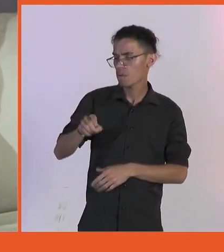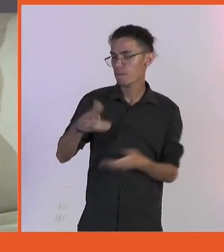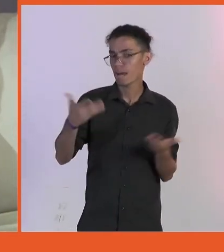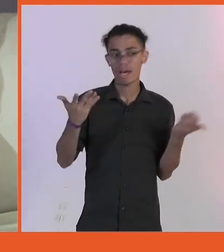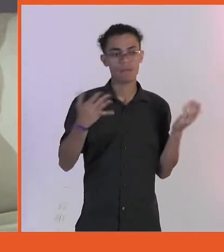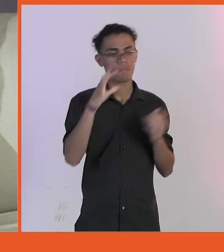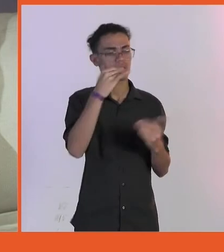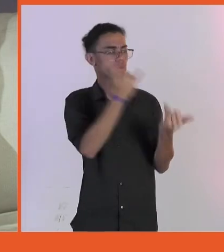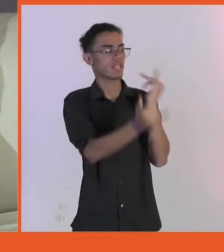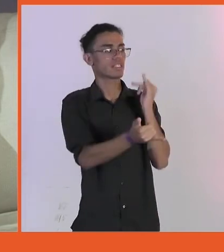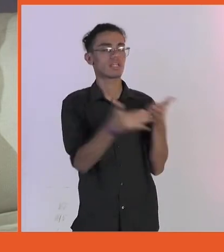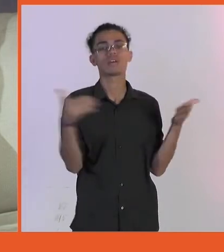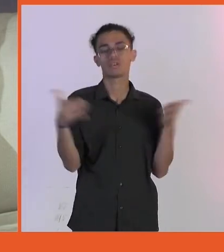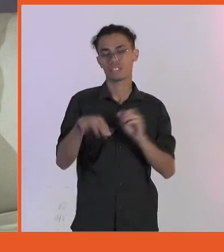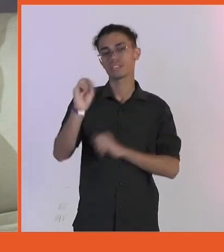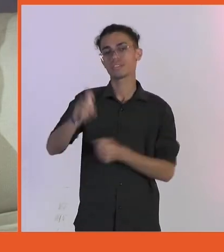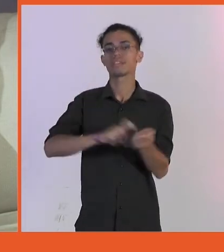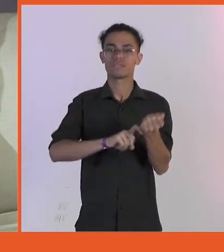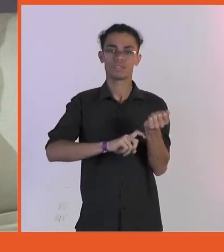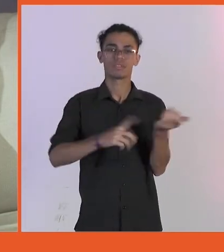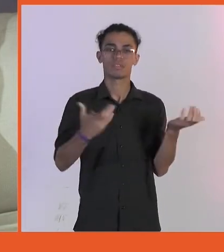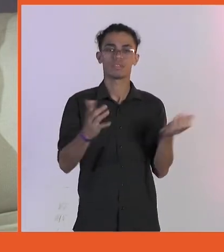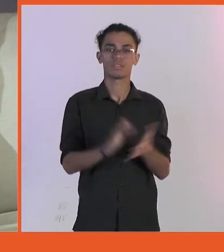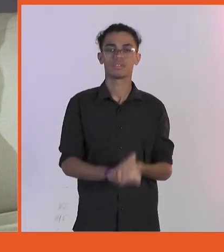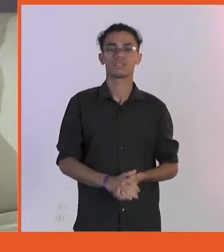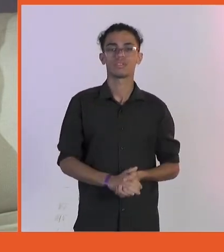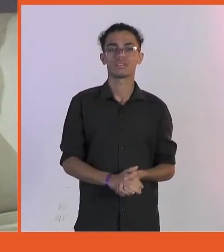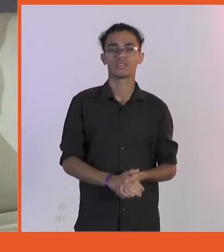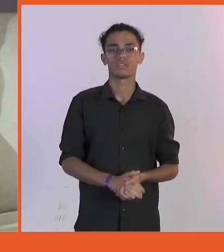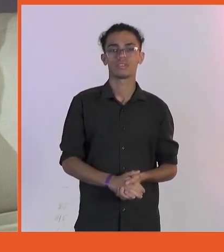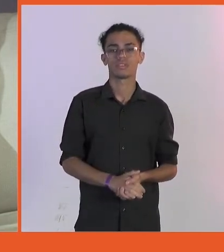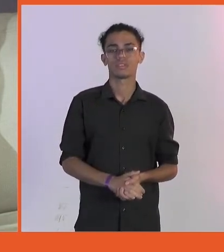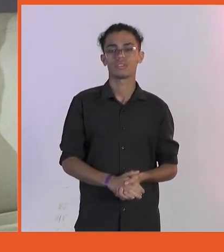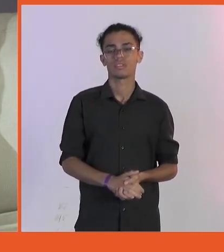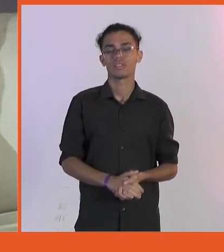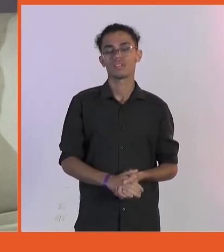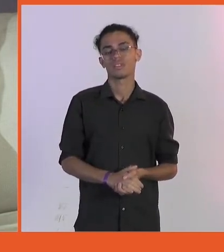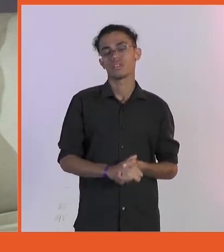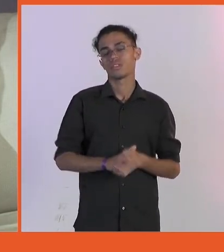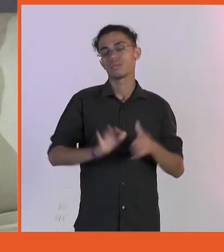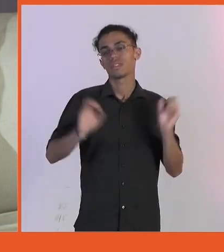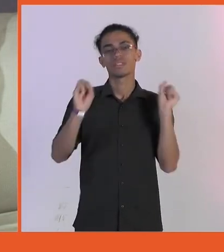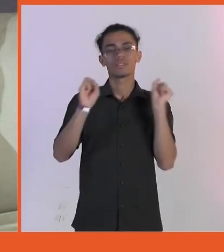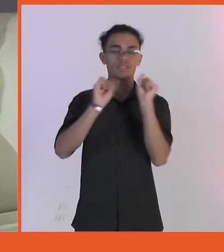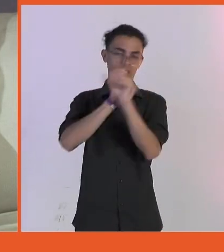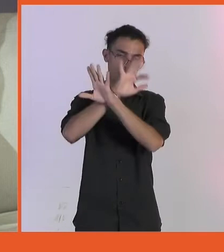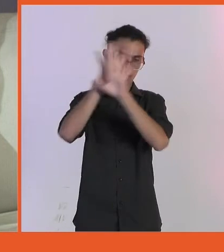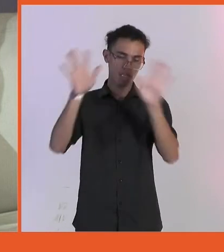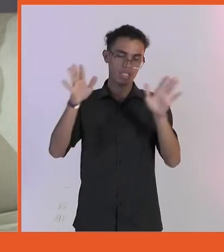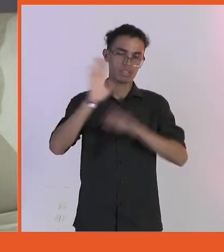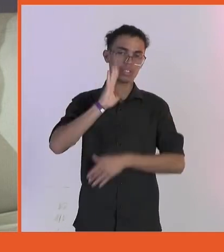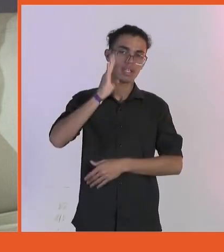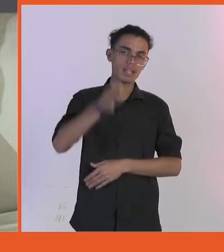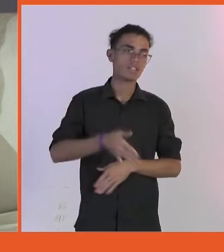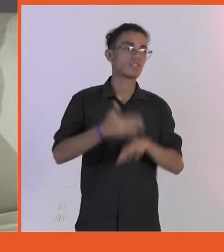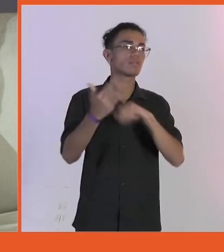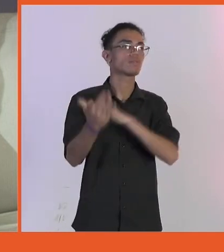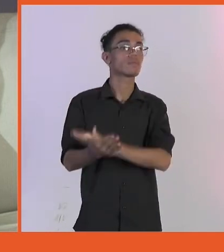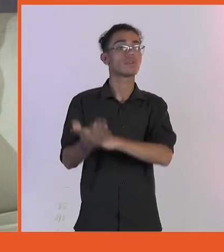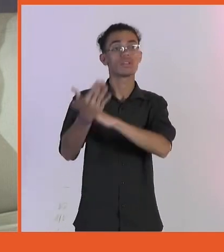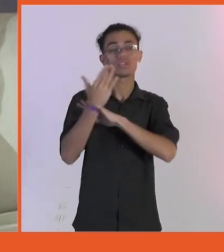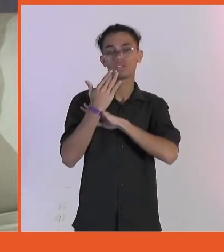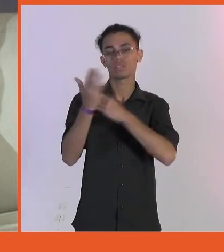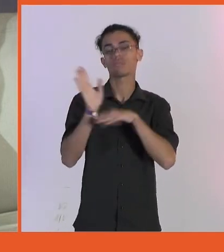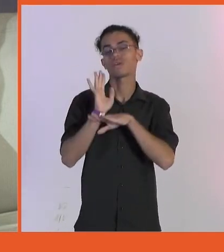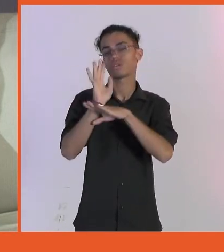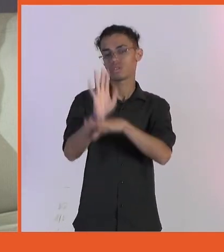sabe? Então, é, eu acho que quanto mais… Eu sou muito transparente, assim, isso me ajudou muito. E eu encontro… Aí fora, encontrei uma moça. Nossa,